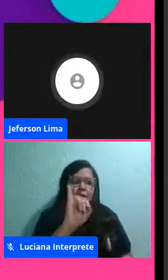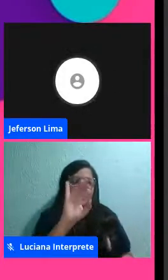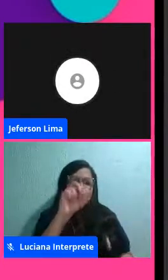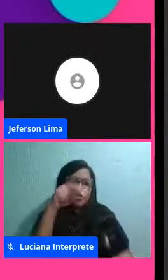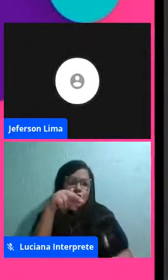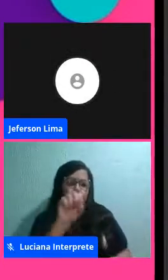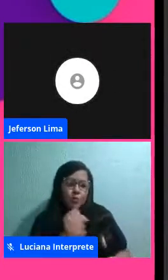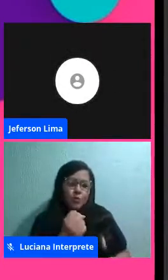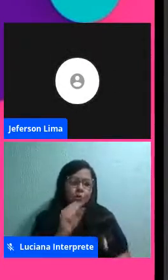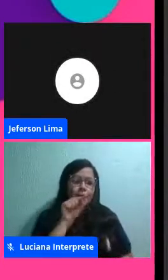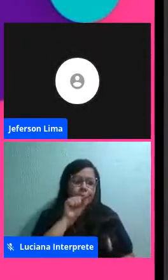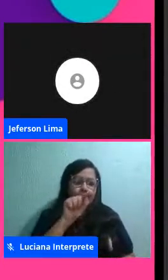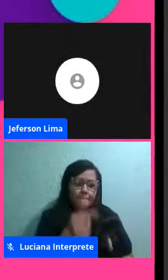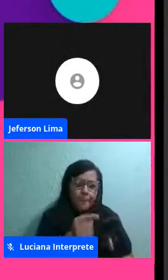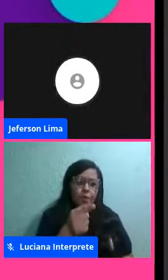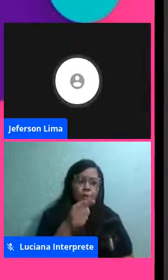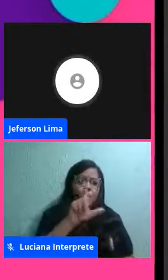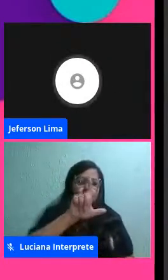functions.logger.info